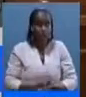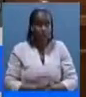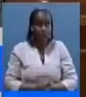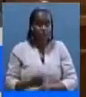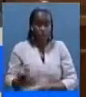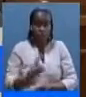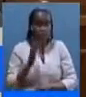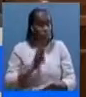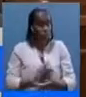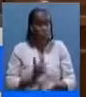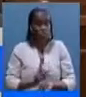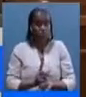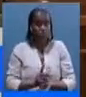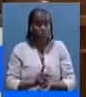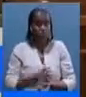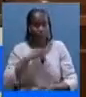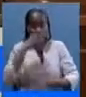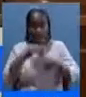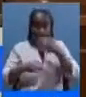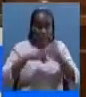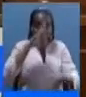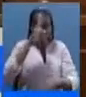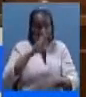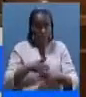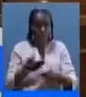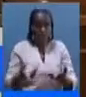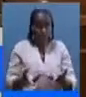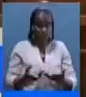não só discussão de casos,